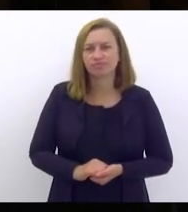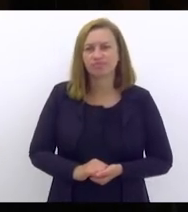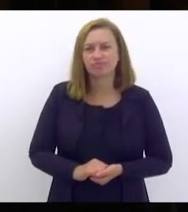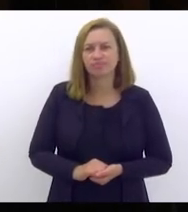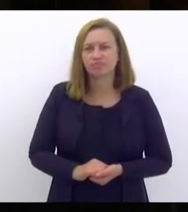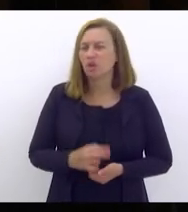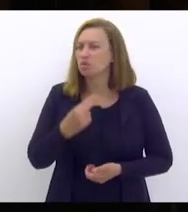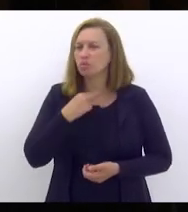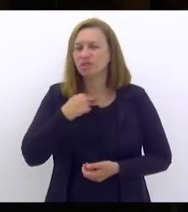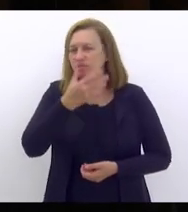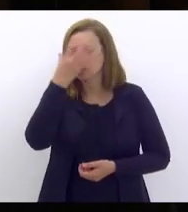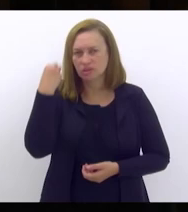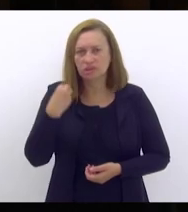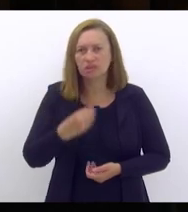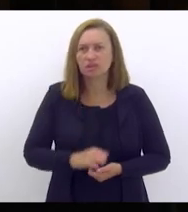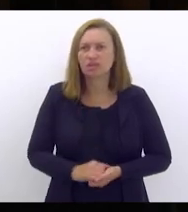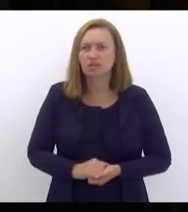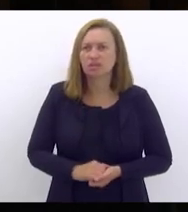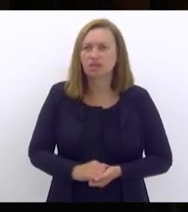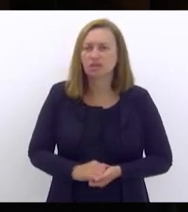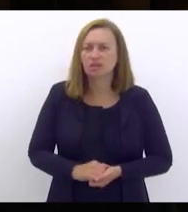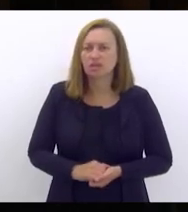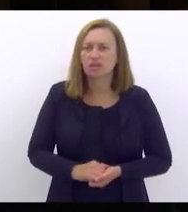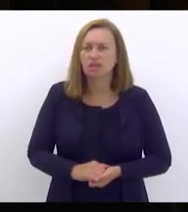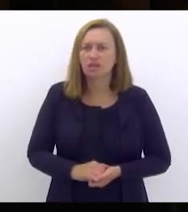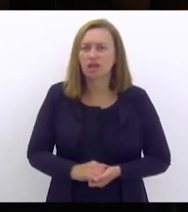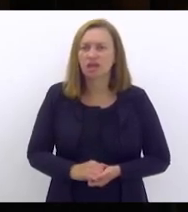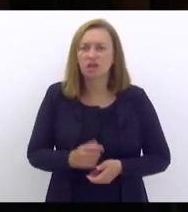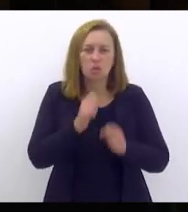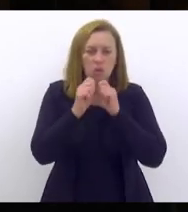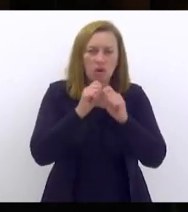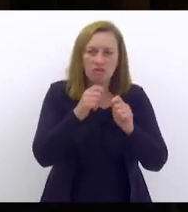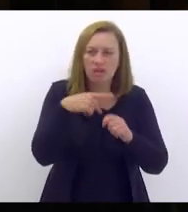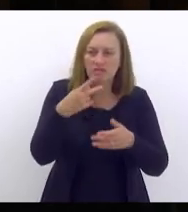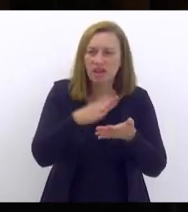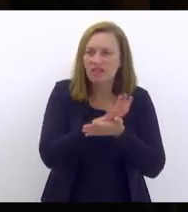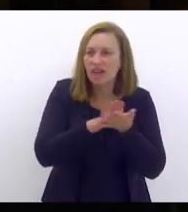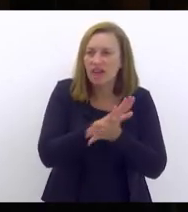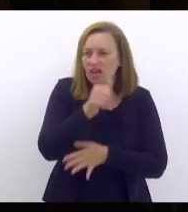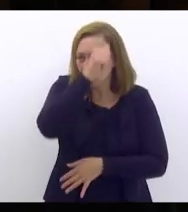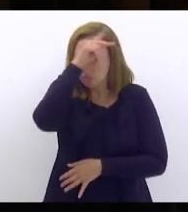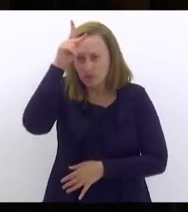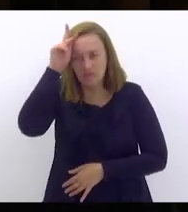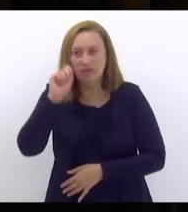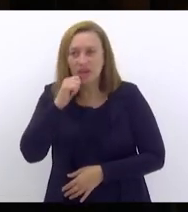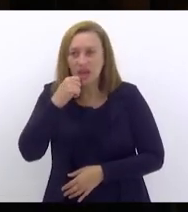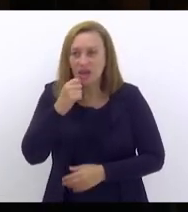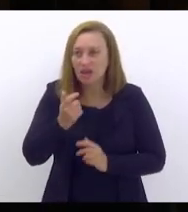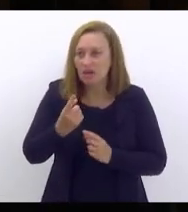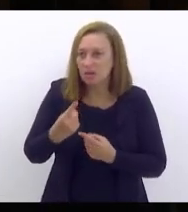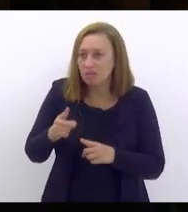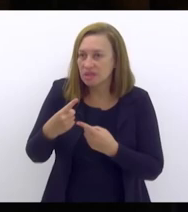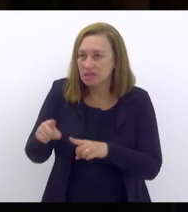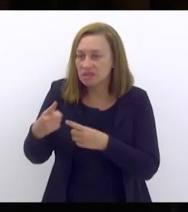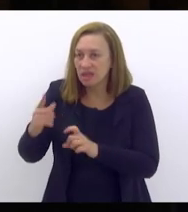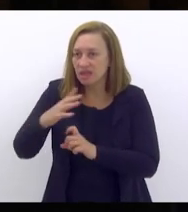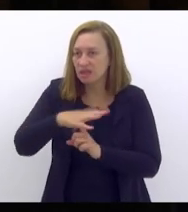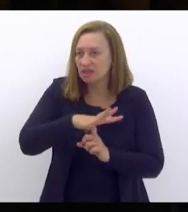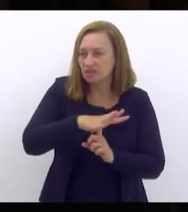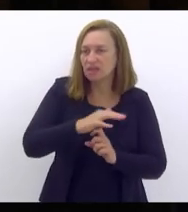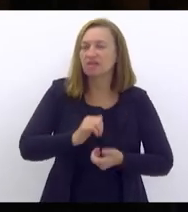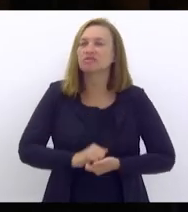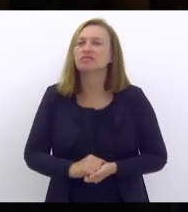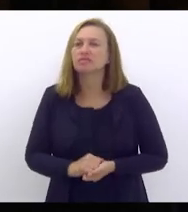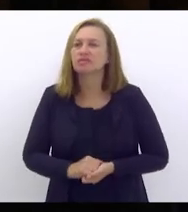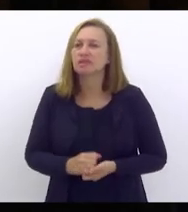Não podemos esquecer. E ninguém vai falar, a imprensa não vai falar que o prefeito atual é o prefeito que persegue os ambulantes.